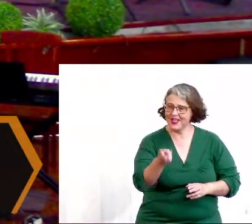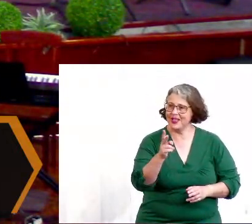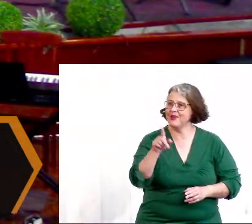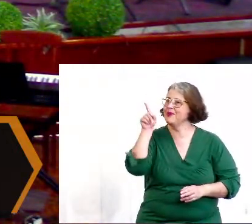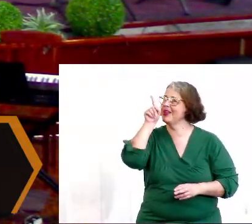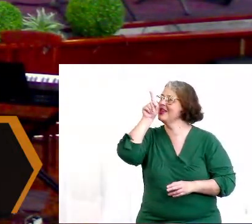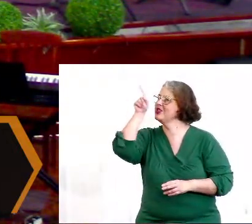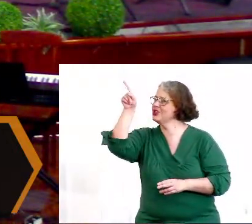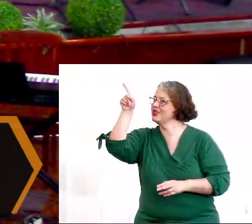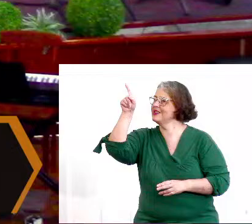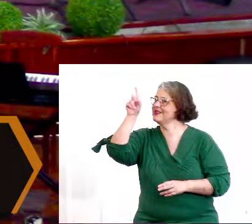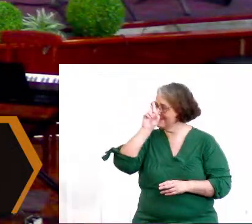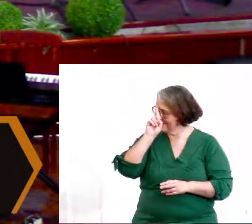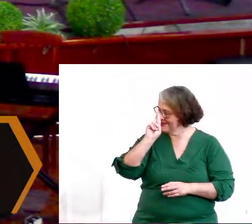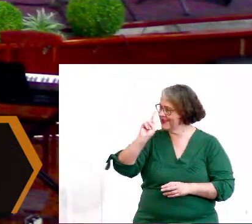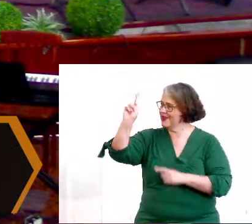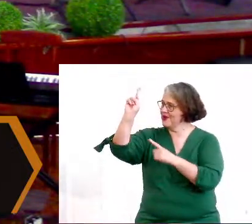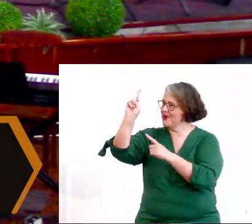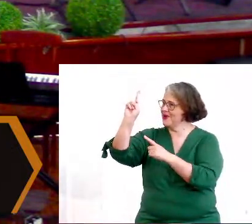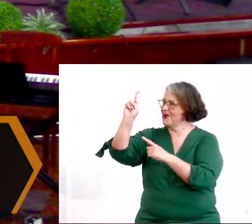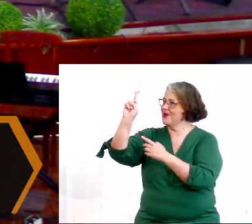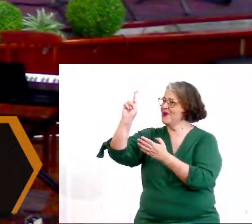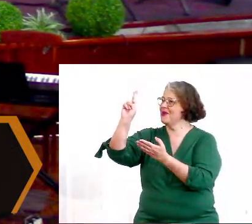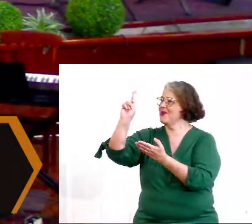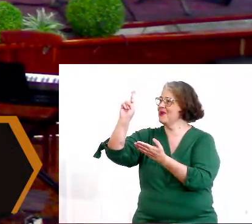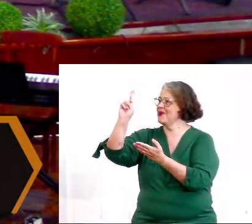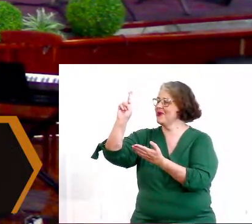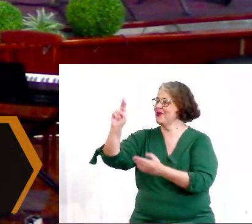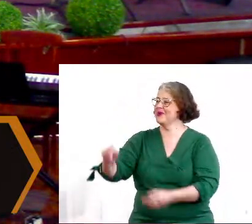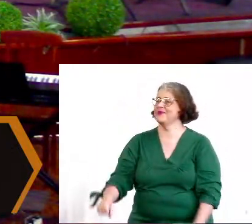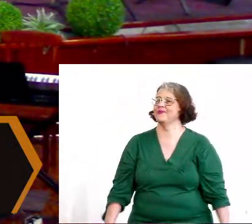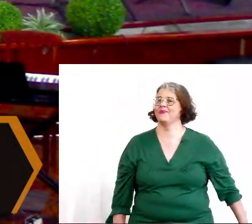confiamos sempre em ti, Senhor.